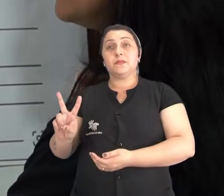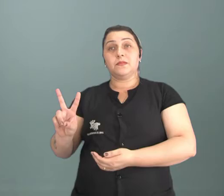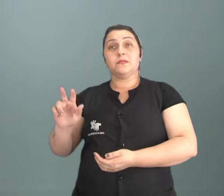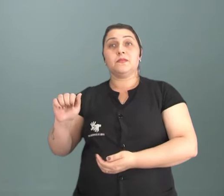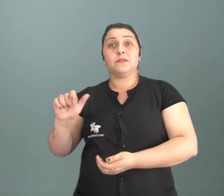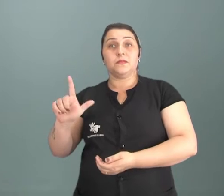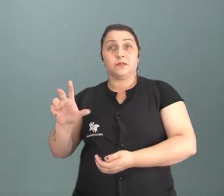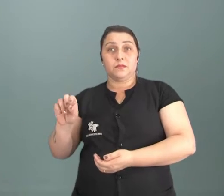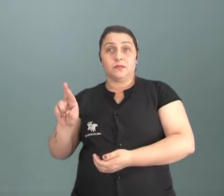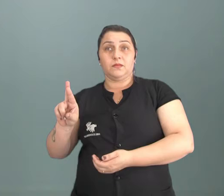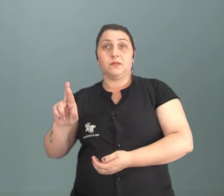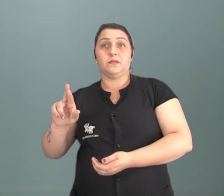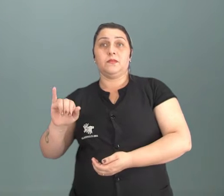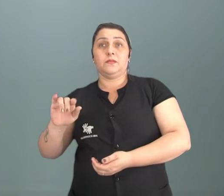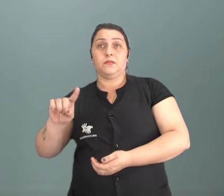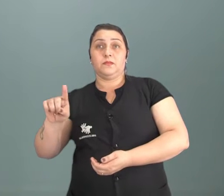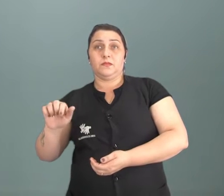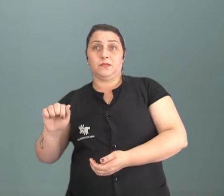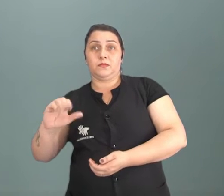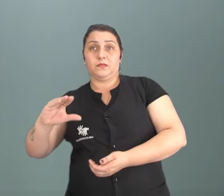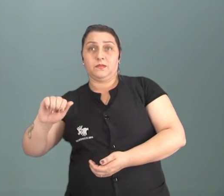Valorização